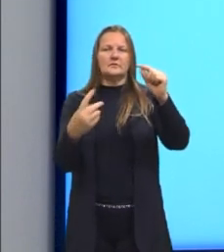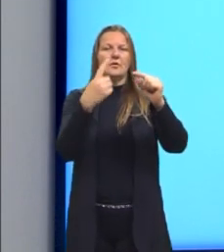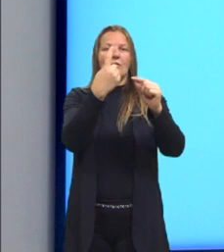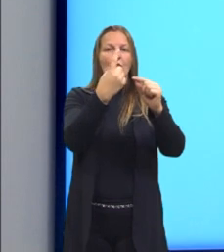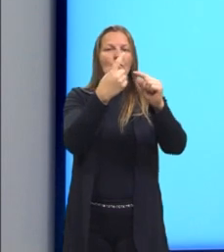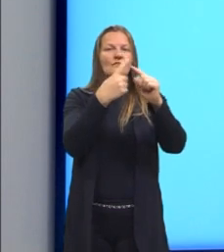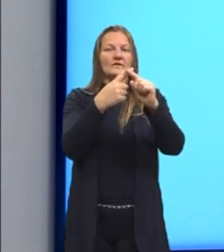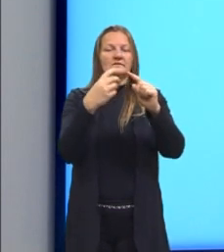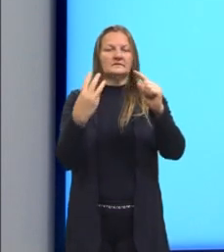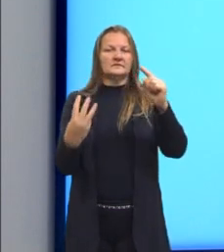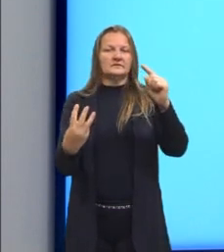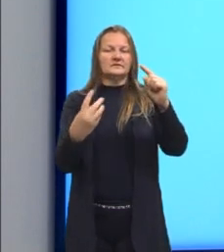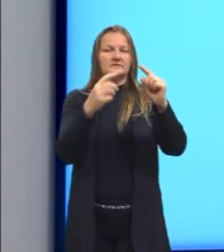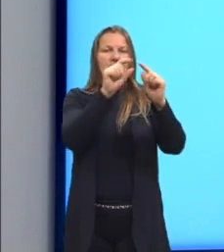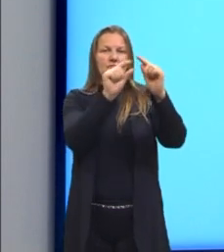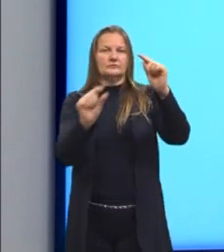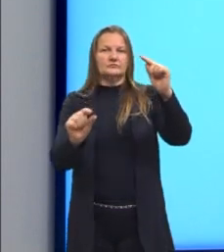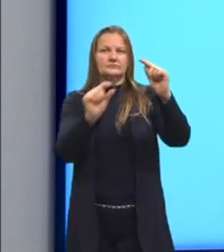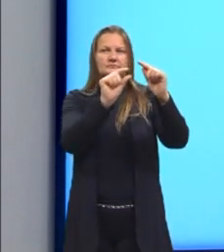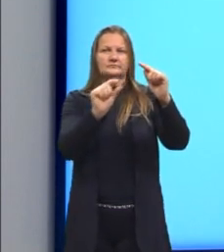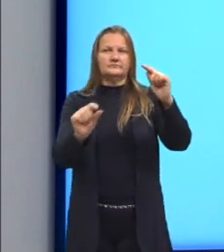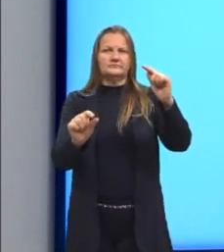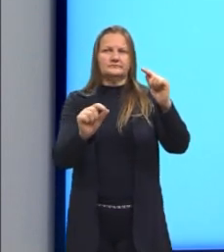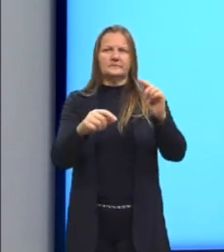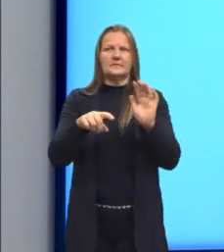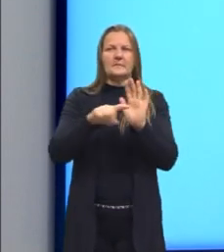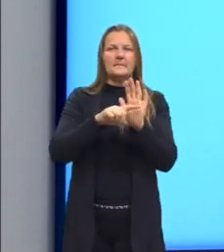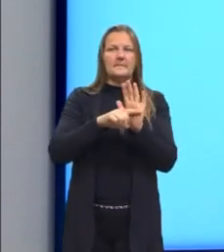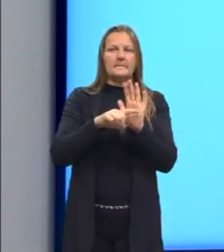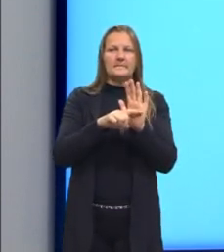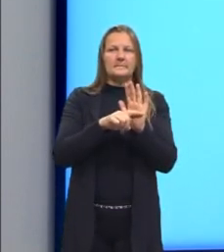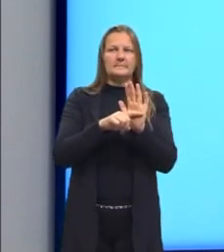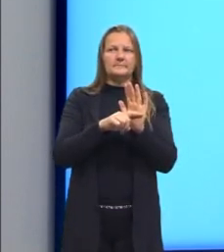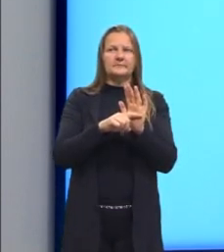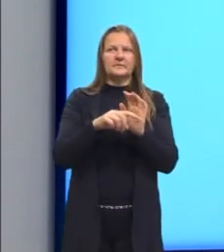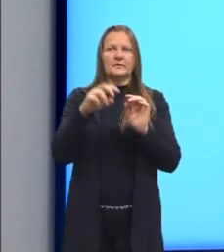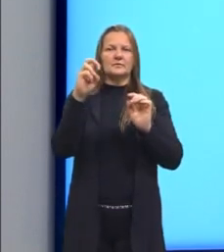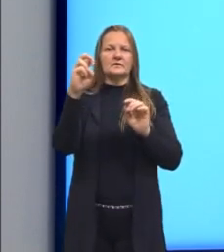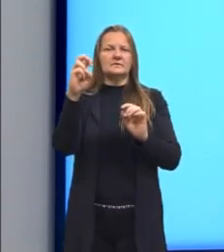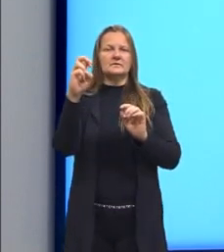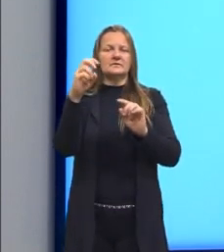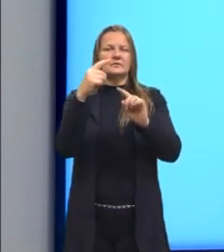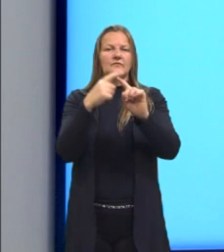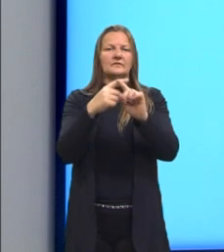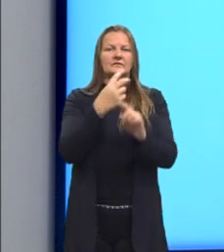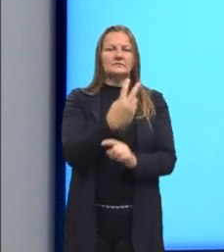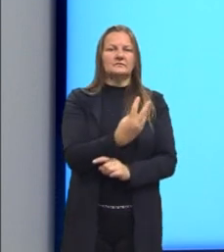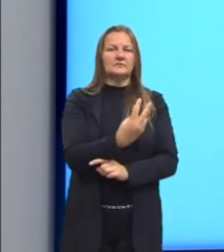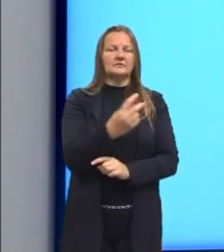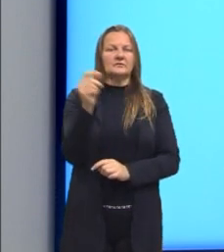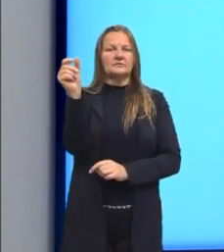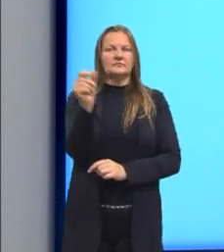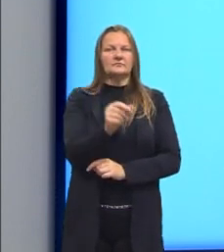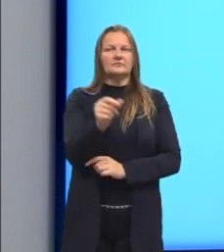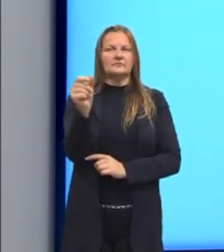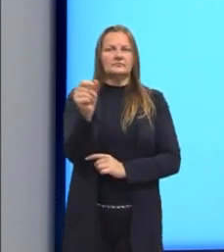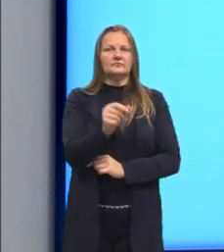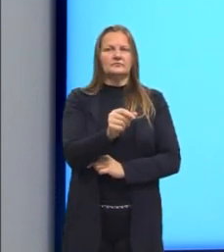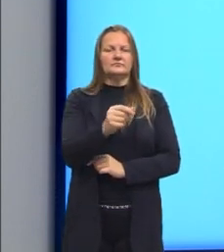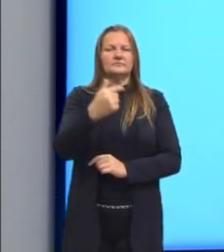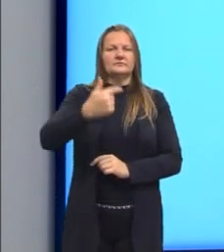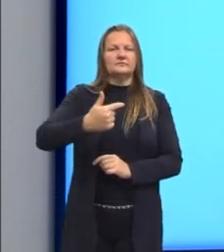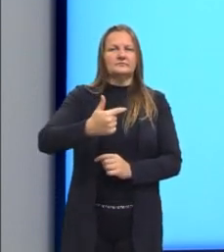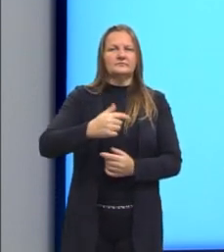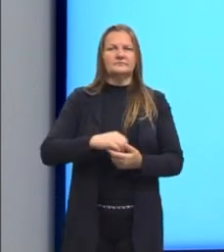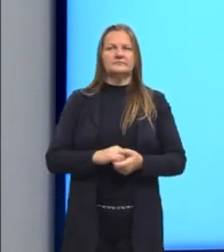três da Diagonal principal menos cinco vezes dois da Diagonal secundária tá